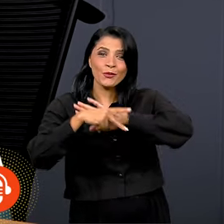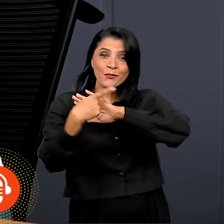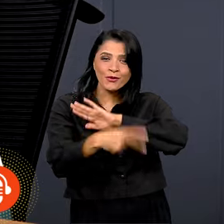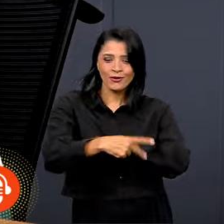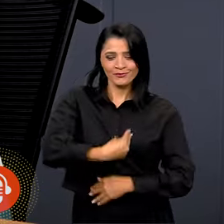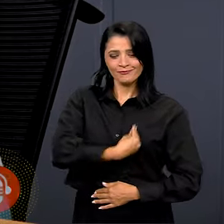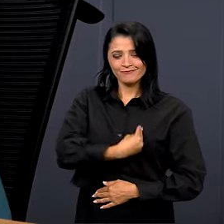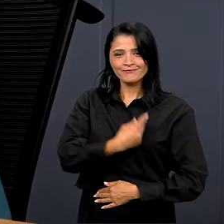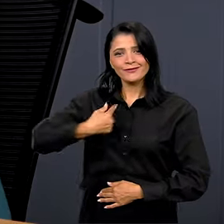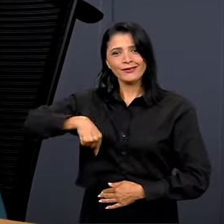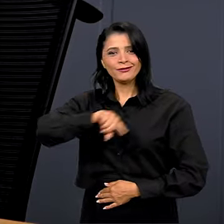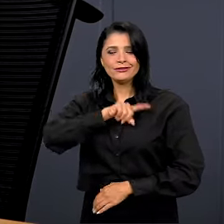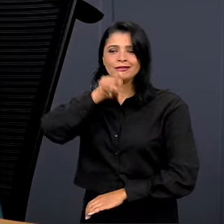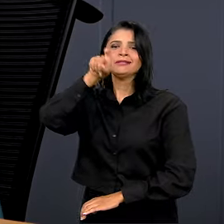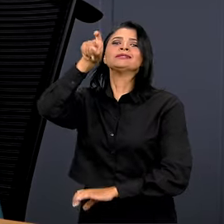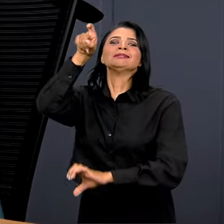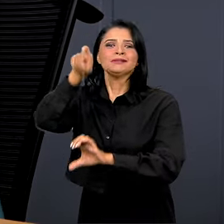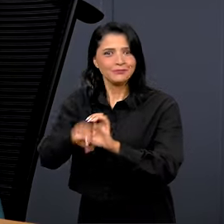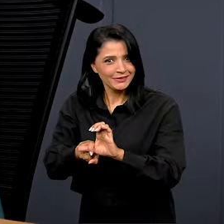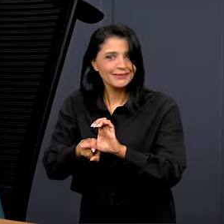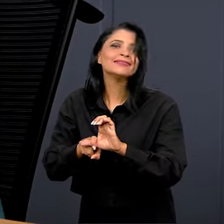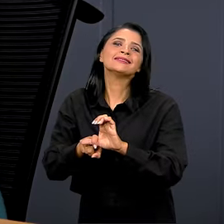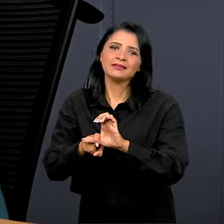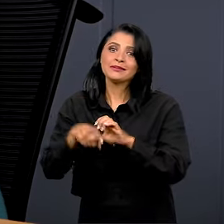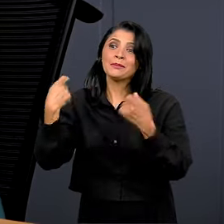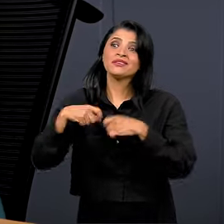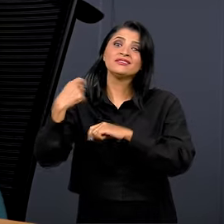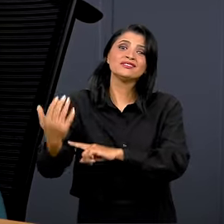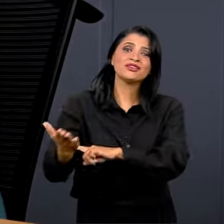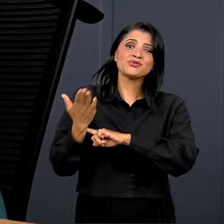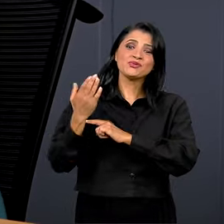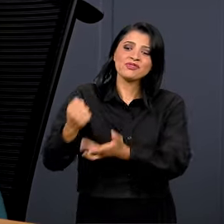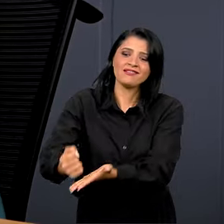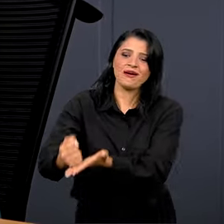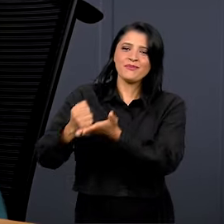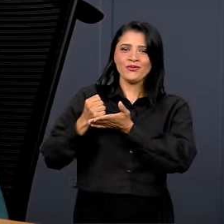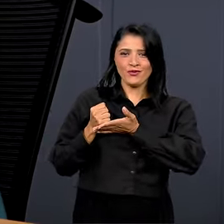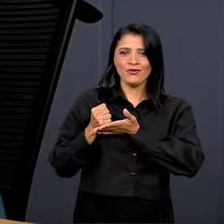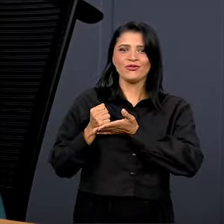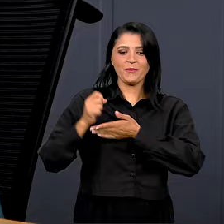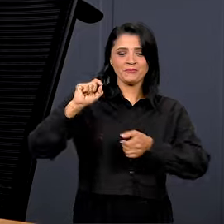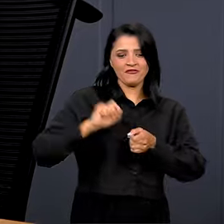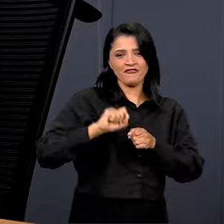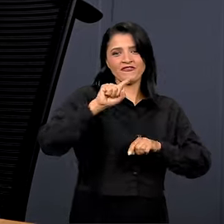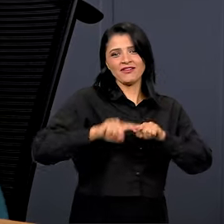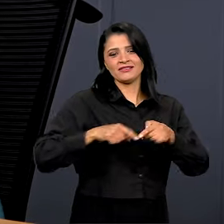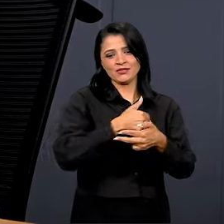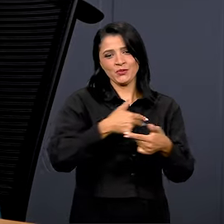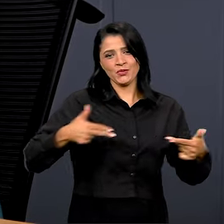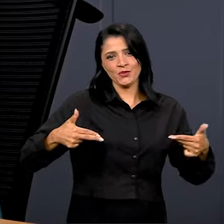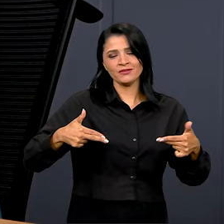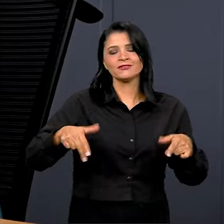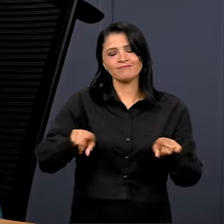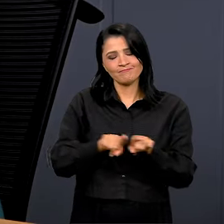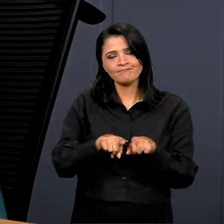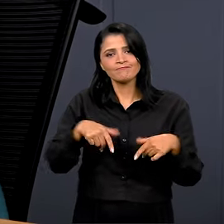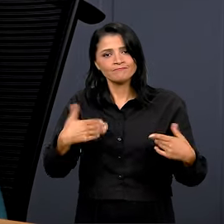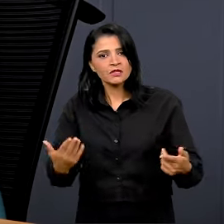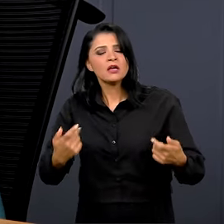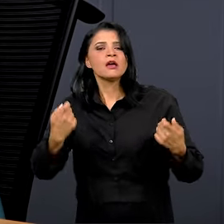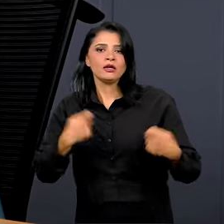aonde nós temos maior dependência da ajuda e do apoio de das pessoas para realizar certas